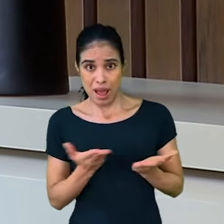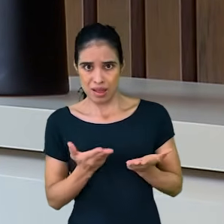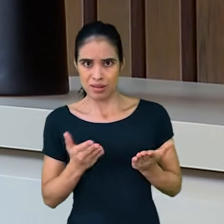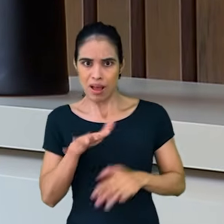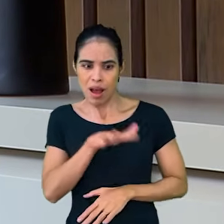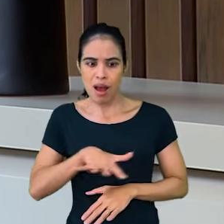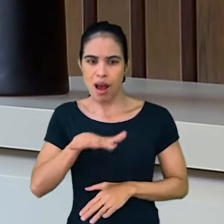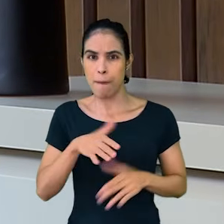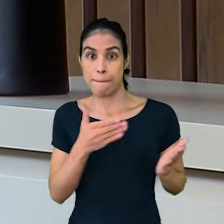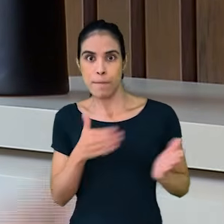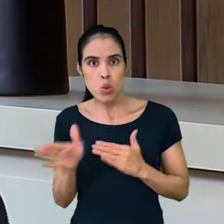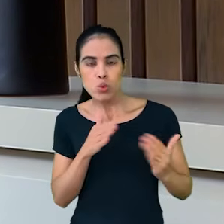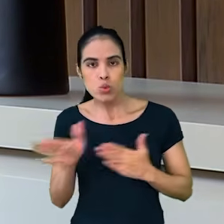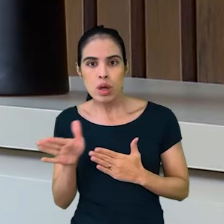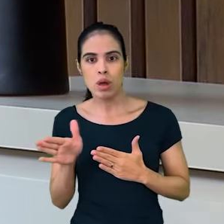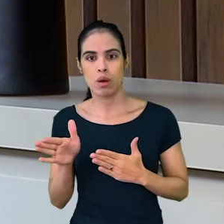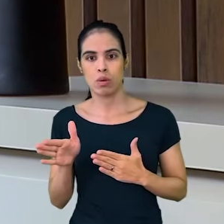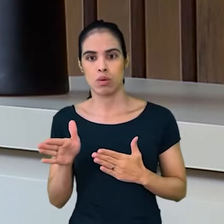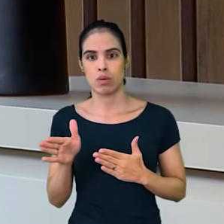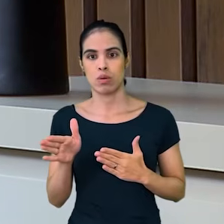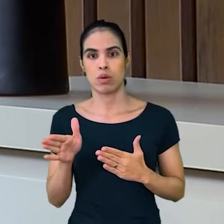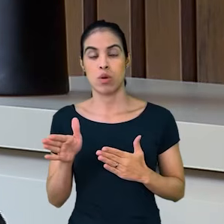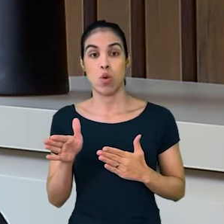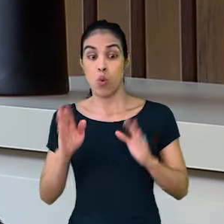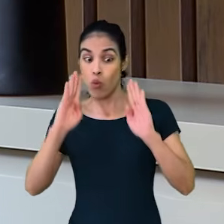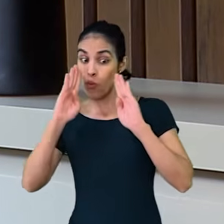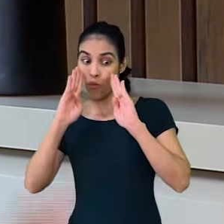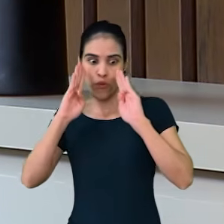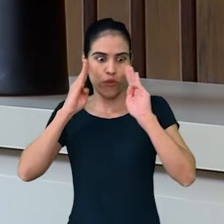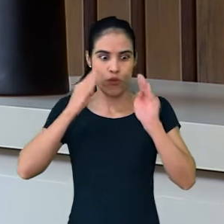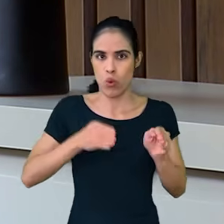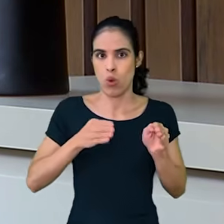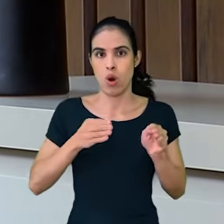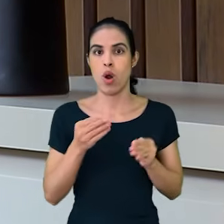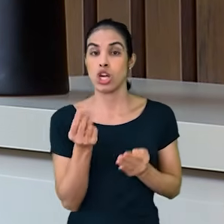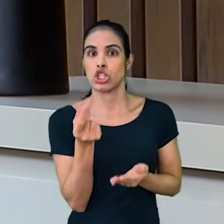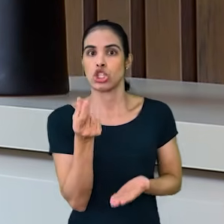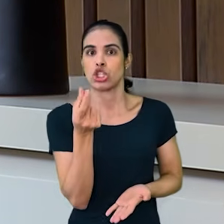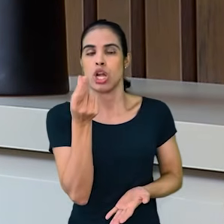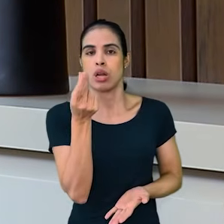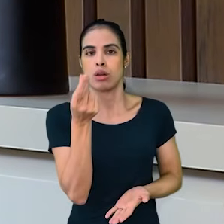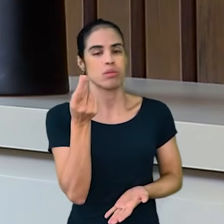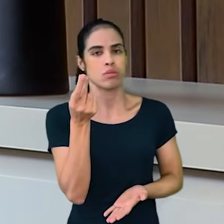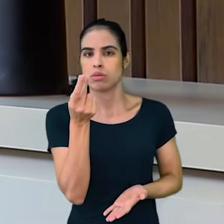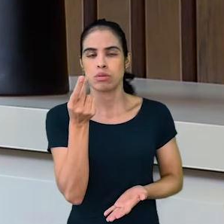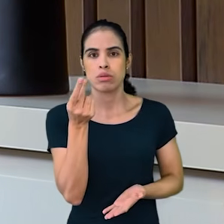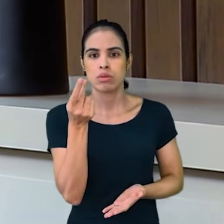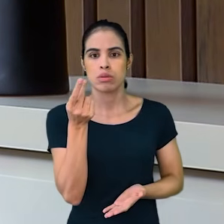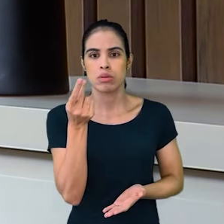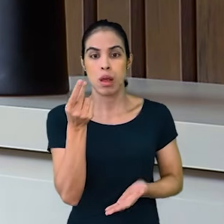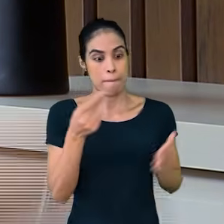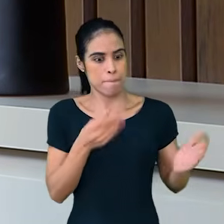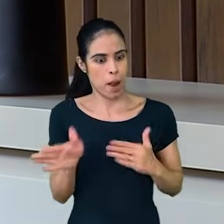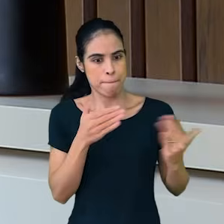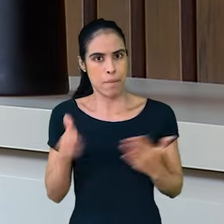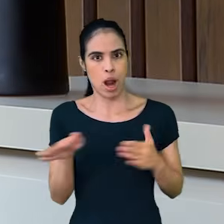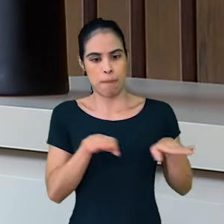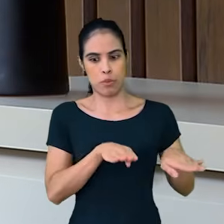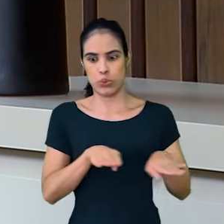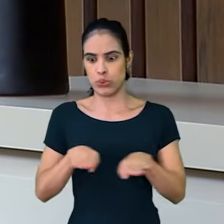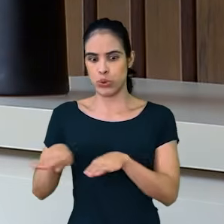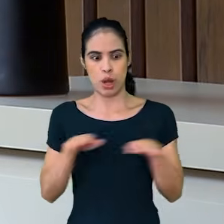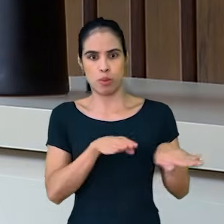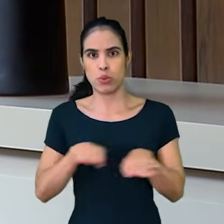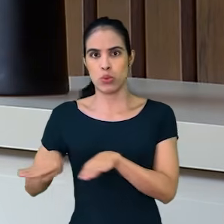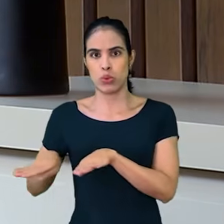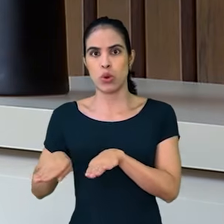esses setores deixem de ter como maior preocupação o lucro, a velocidade da esteira